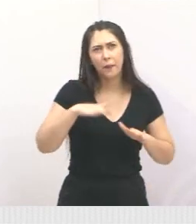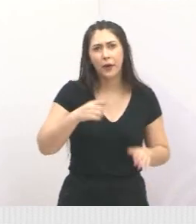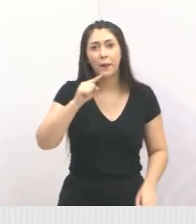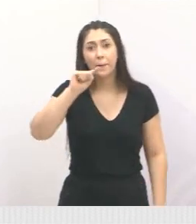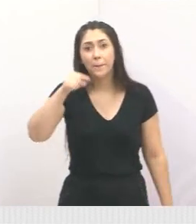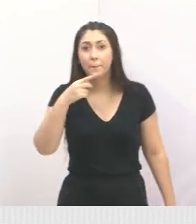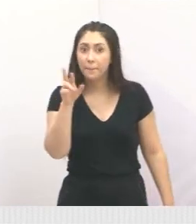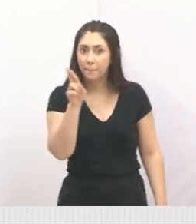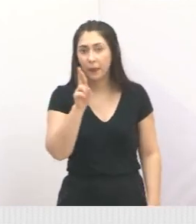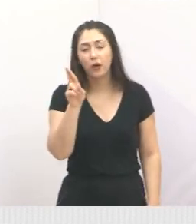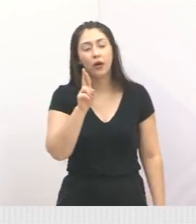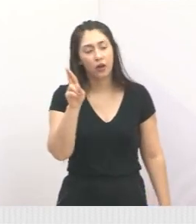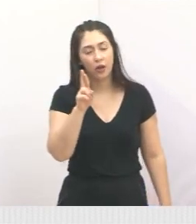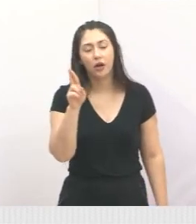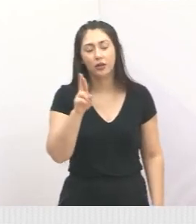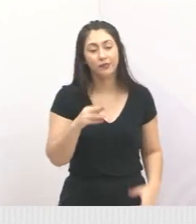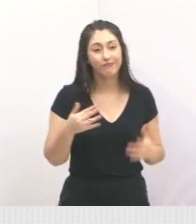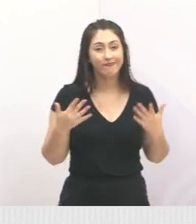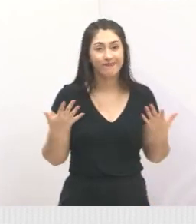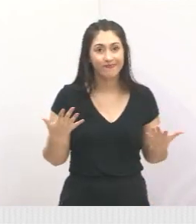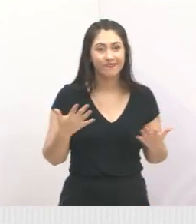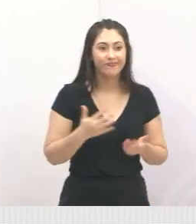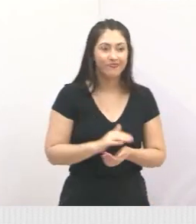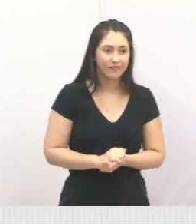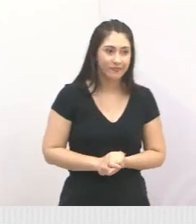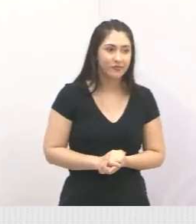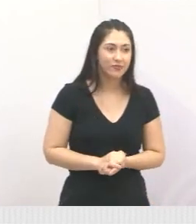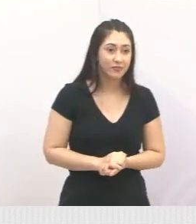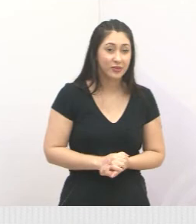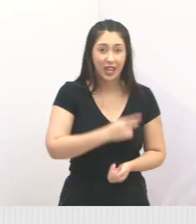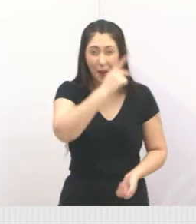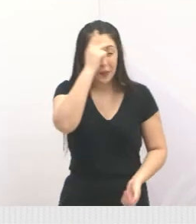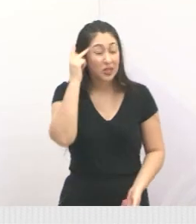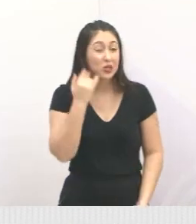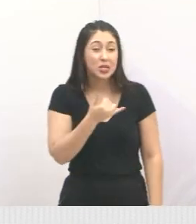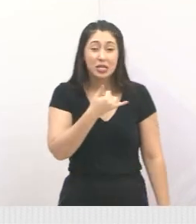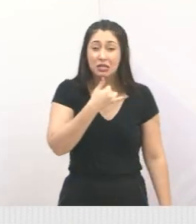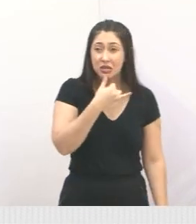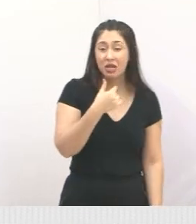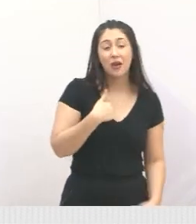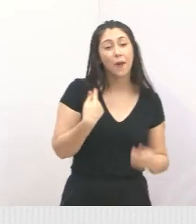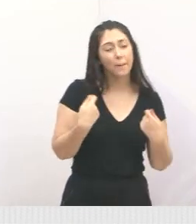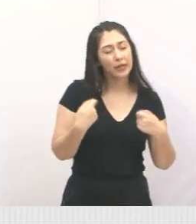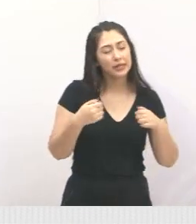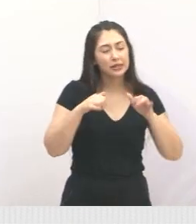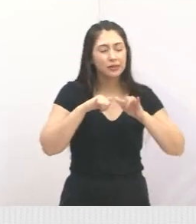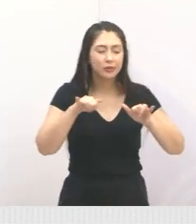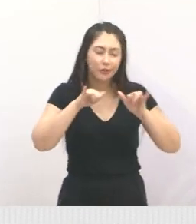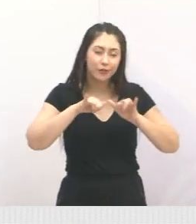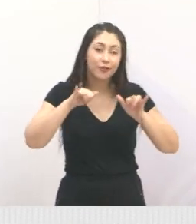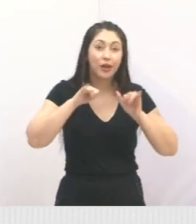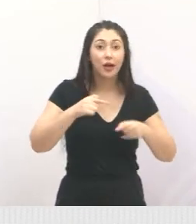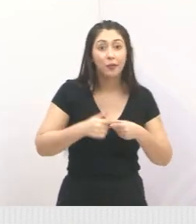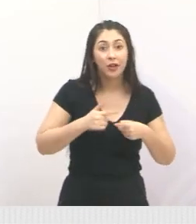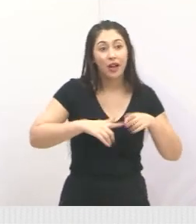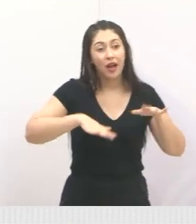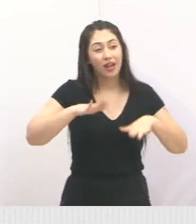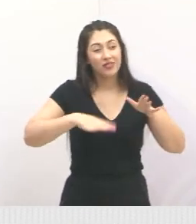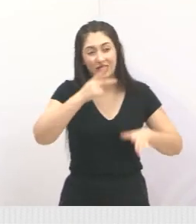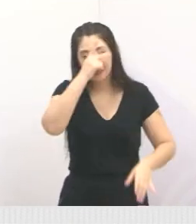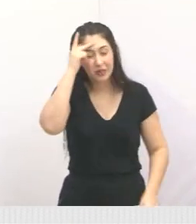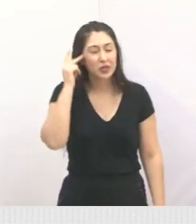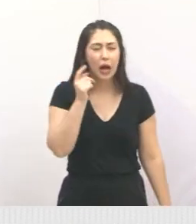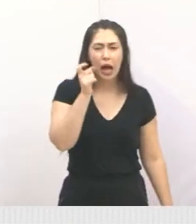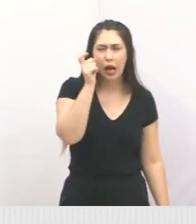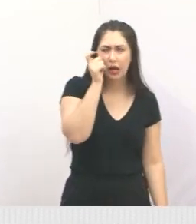para as ONGs, tá? Então, as pessoas ficam muito chateadas e eu tenho que falar sempre nisso aqui. Porque às vezes uma pessoa viu a sessão